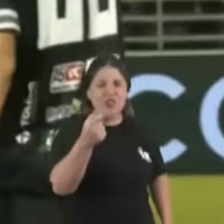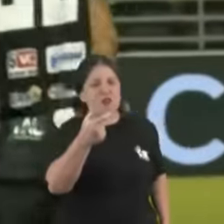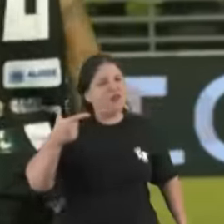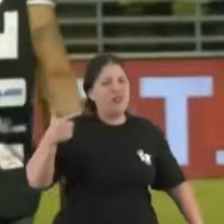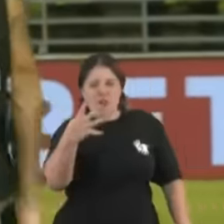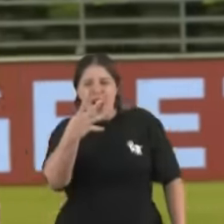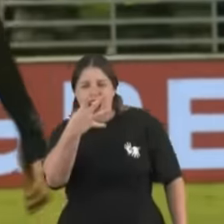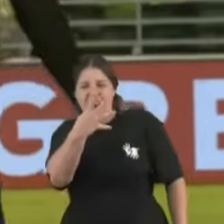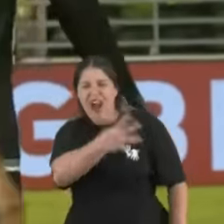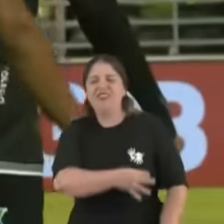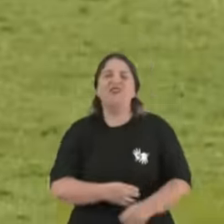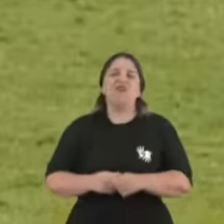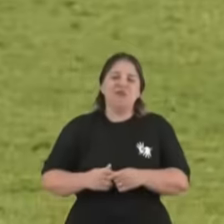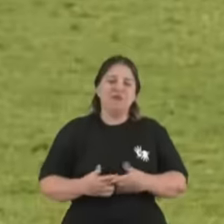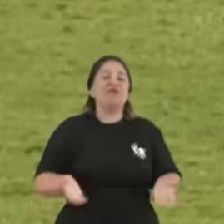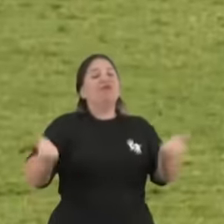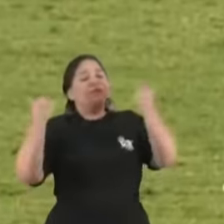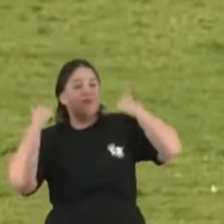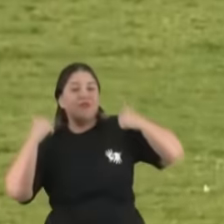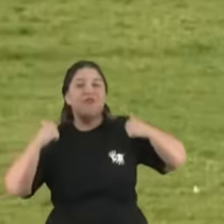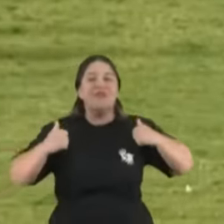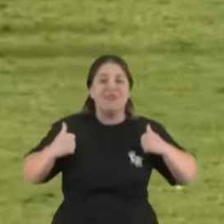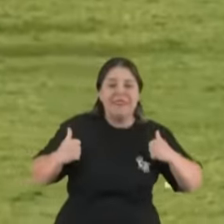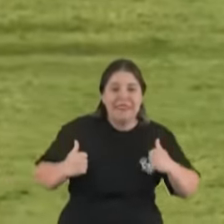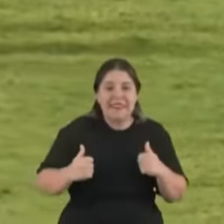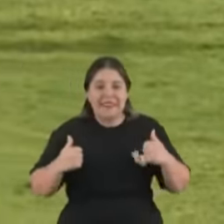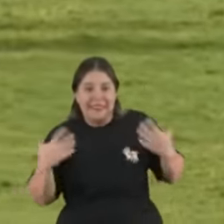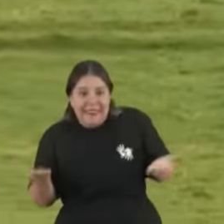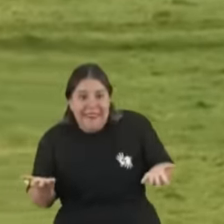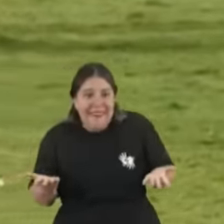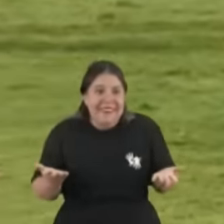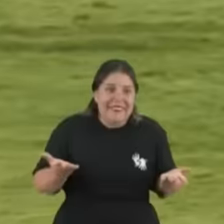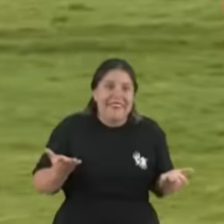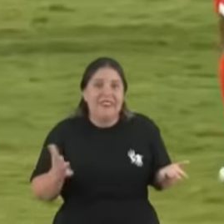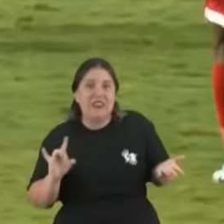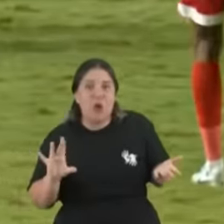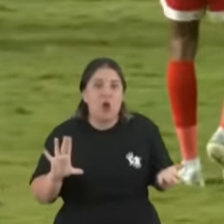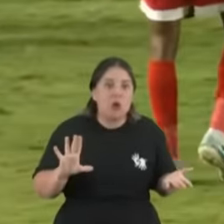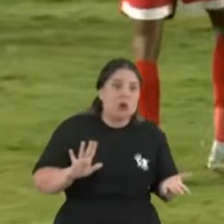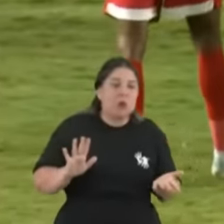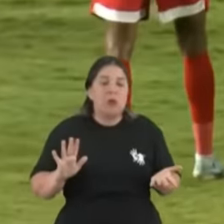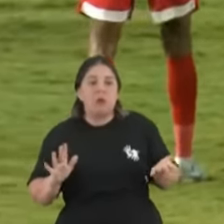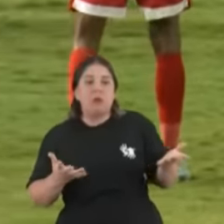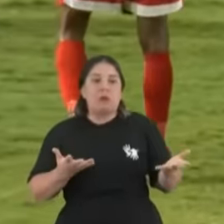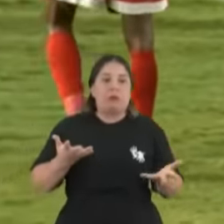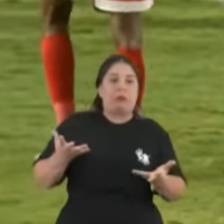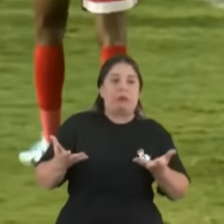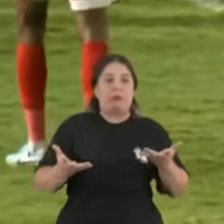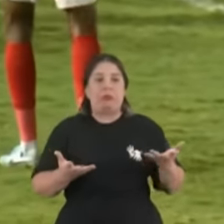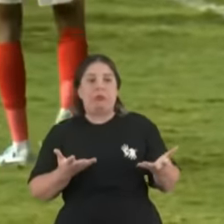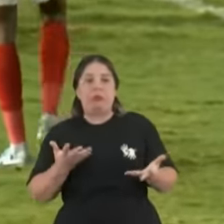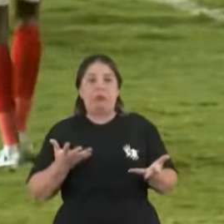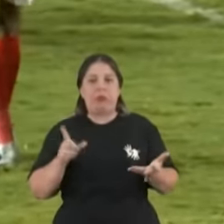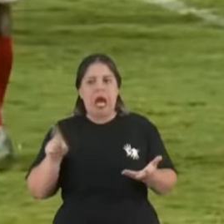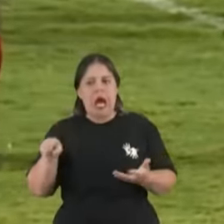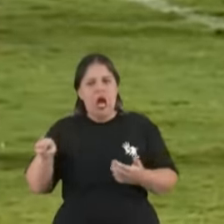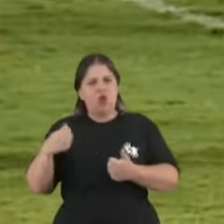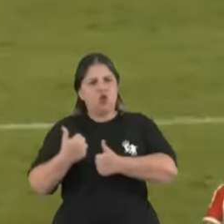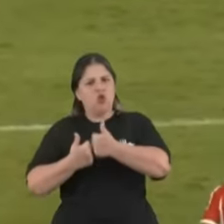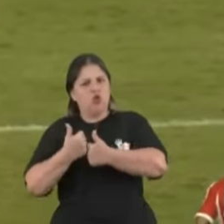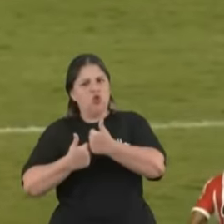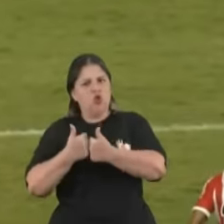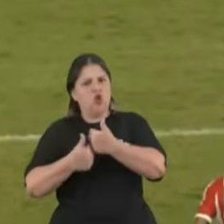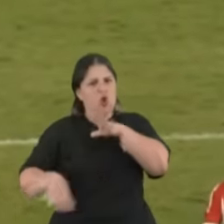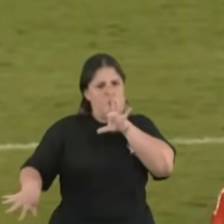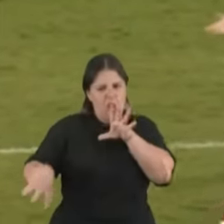nas três apenas, Paulo Lira. Que ficou só nos três. O Colina, ele estava envolvido diretamente naquela confusão ali, viu? É, mas aí